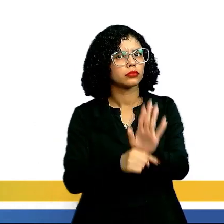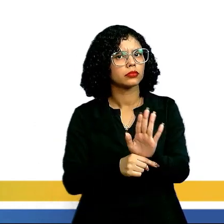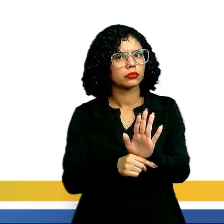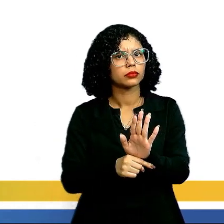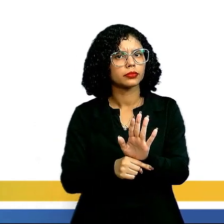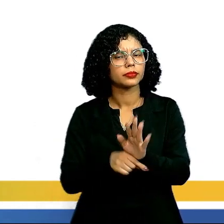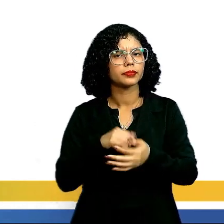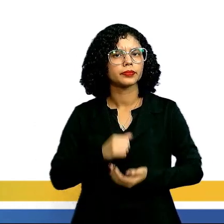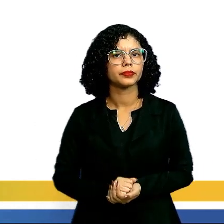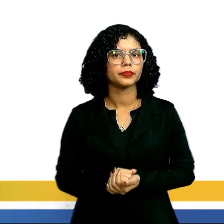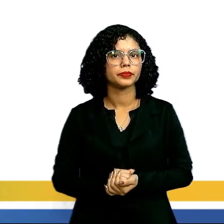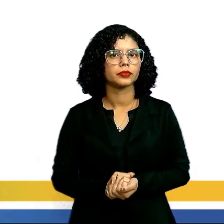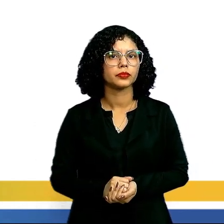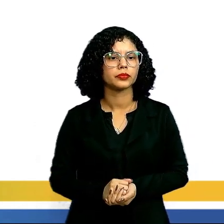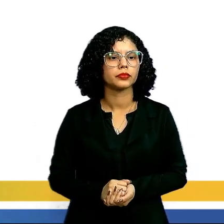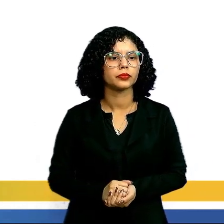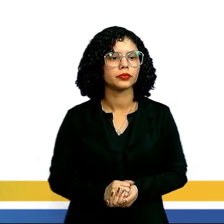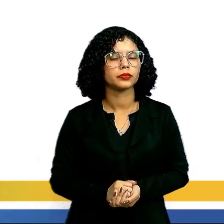probabilidade será